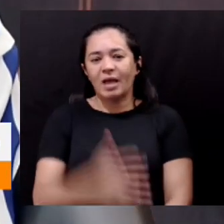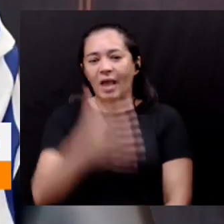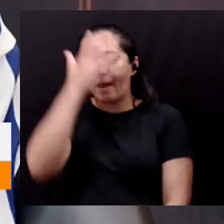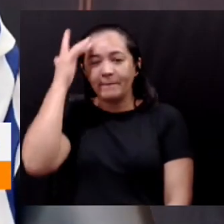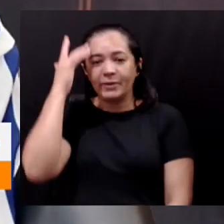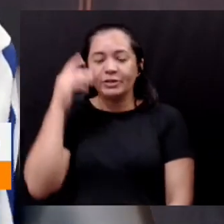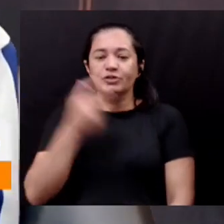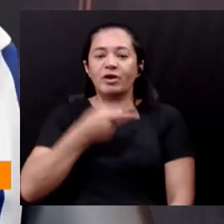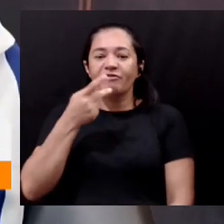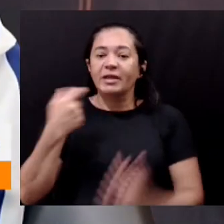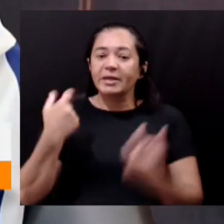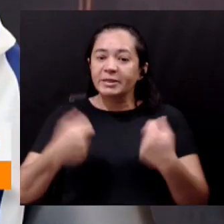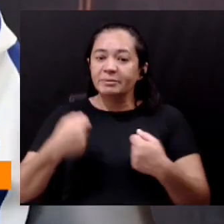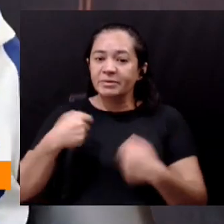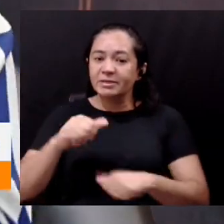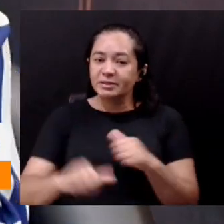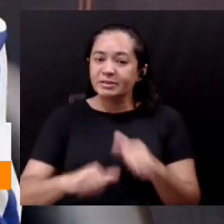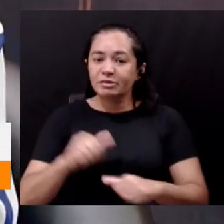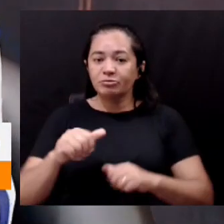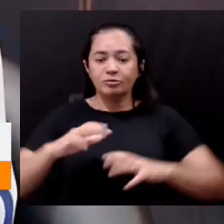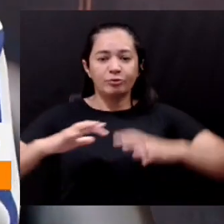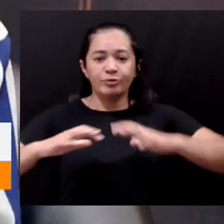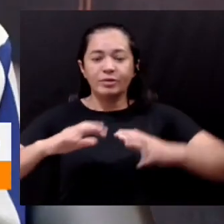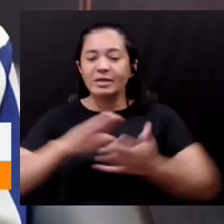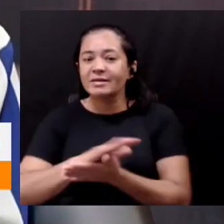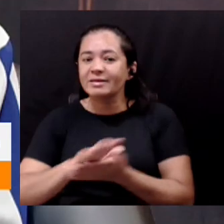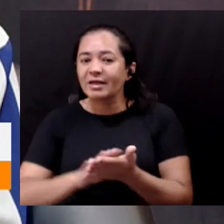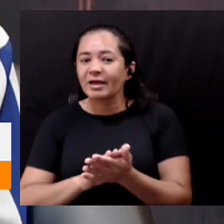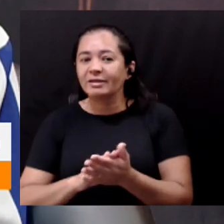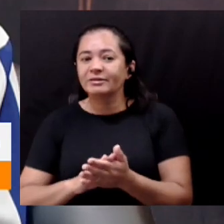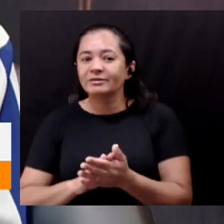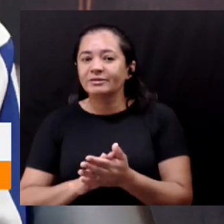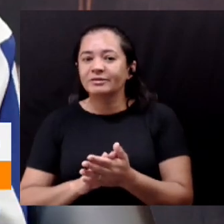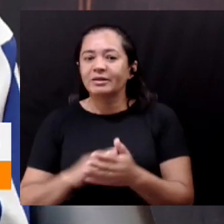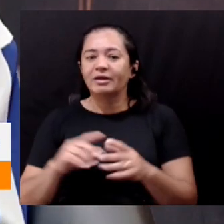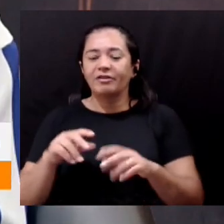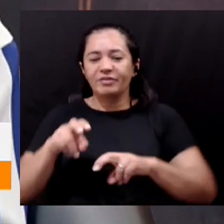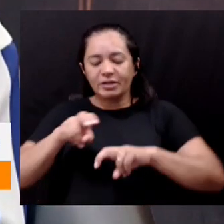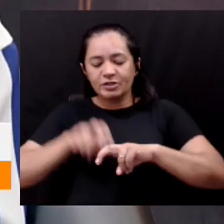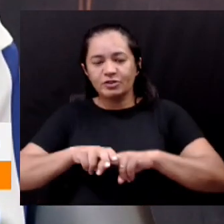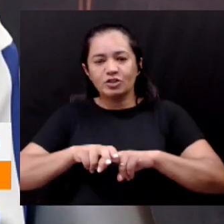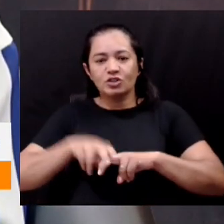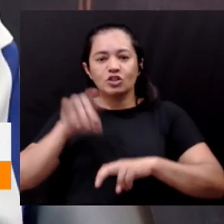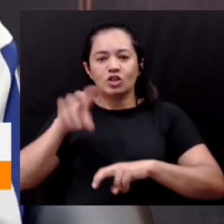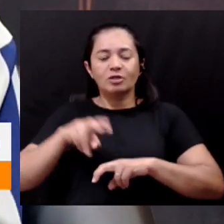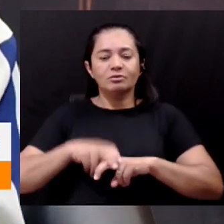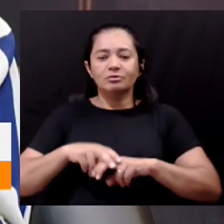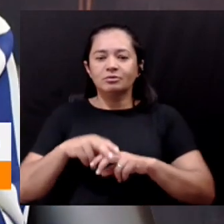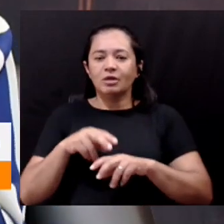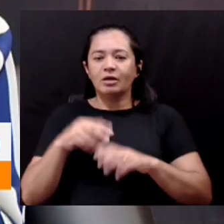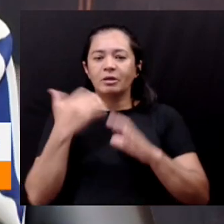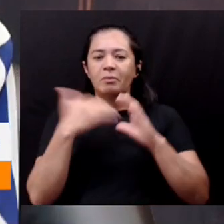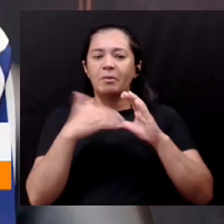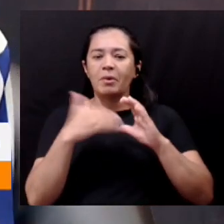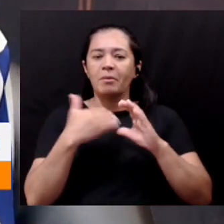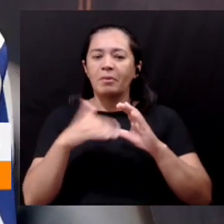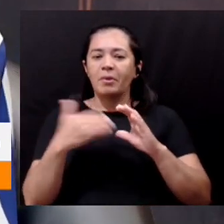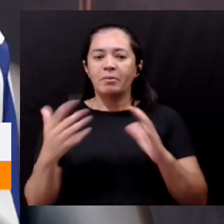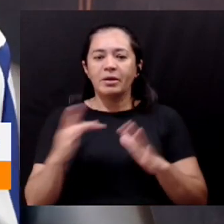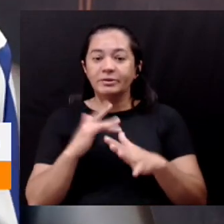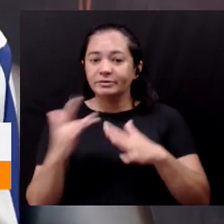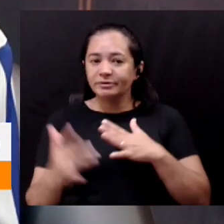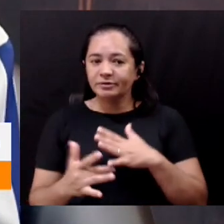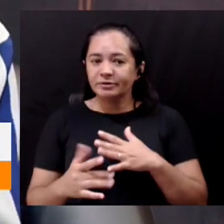ali na instituição da esquina, fazer efetivamente alguma coisa que fosse mudar. Então percebe que se a gente também não toma